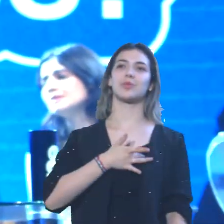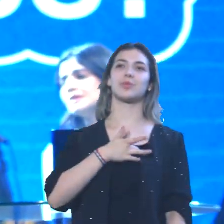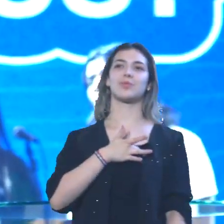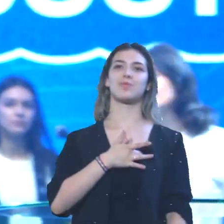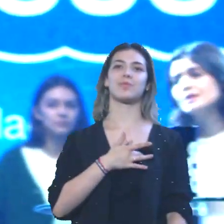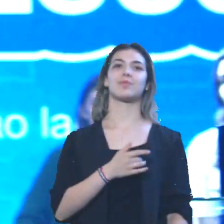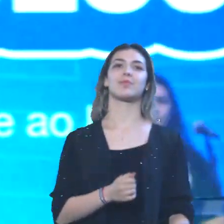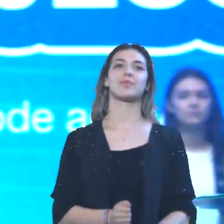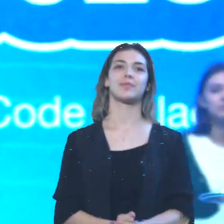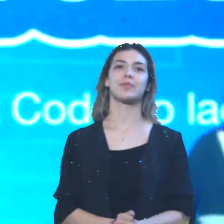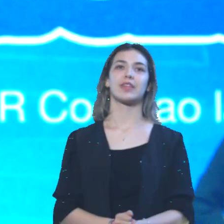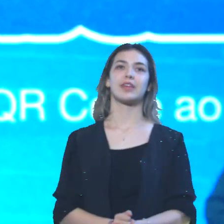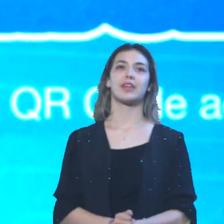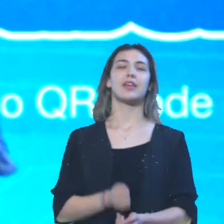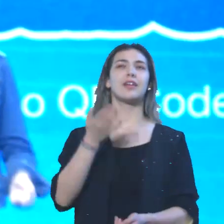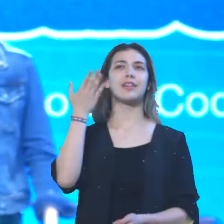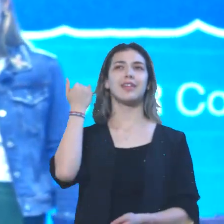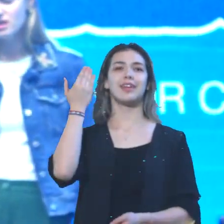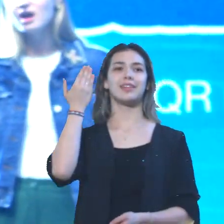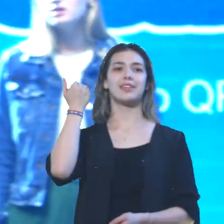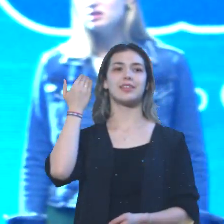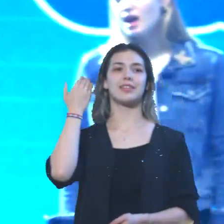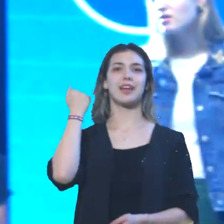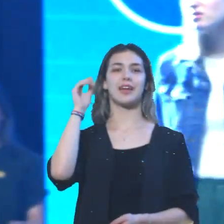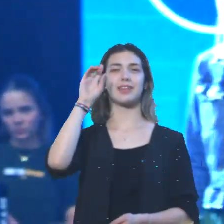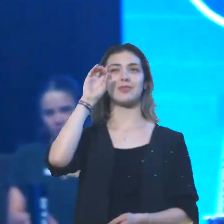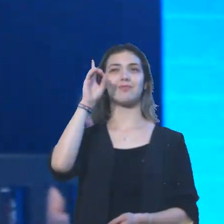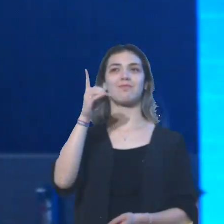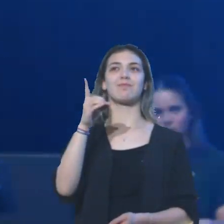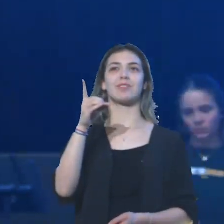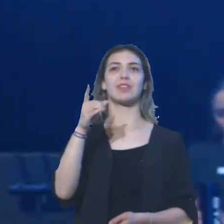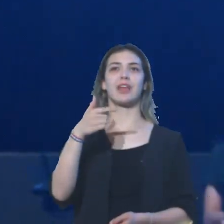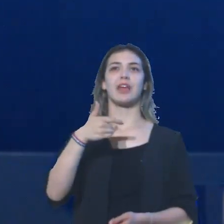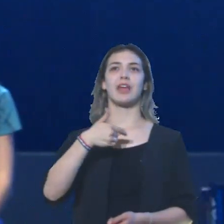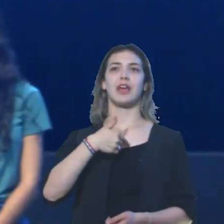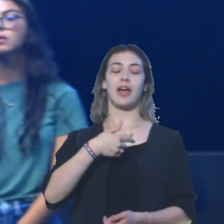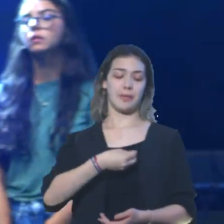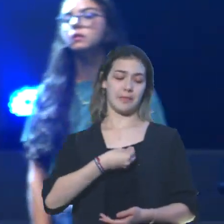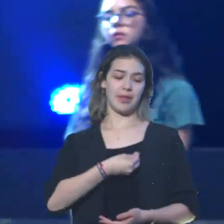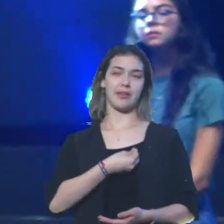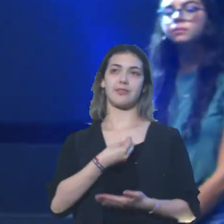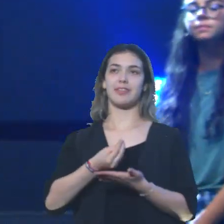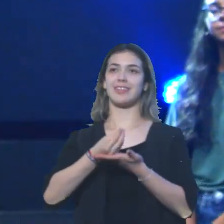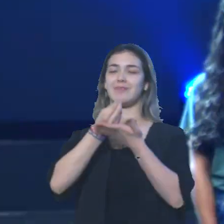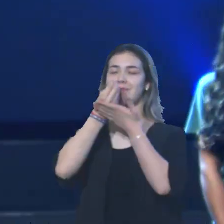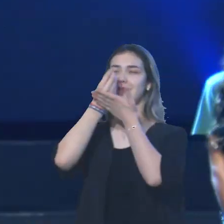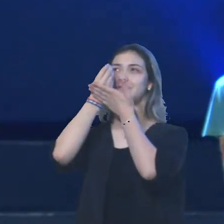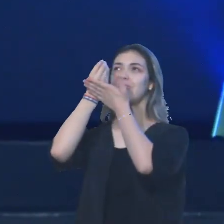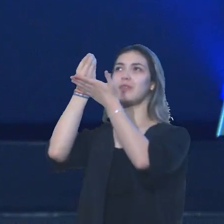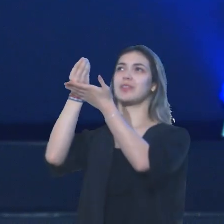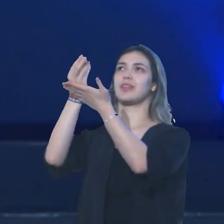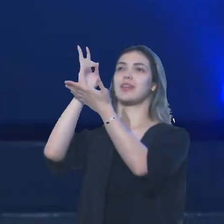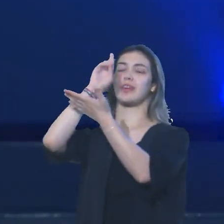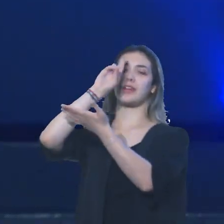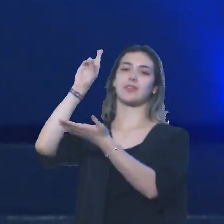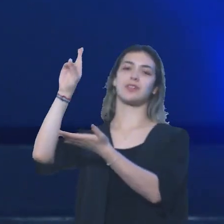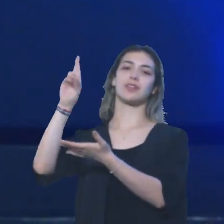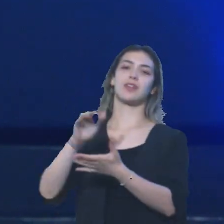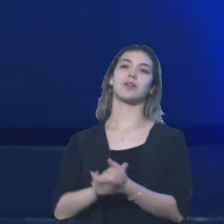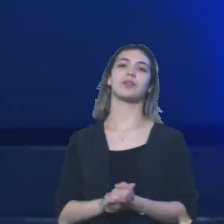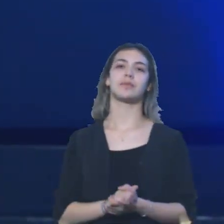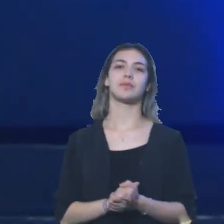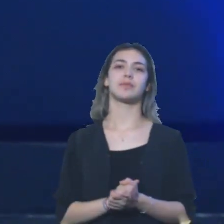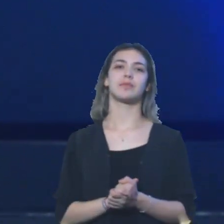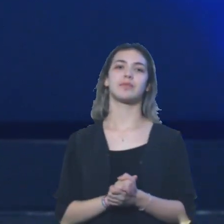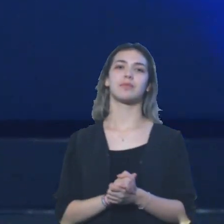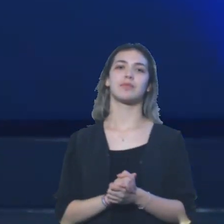E naquele dia, eu resolvi entregar a minha vida ao Senhor. Falei, Jesus, não